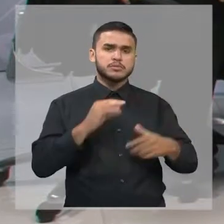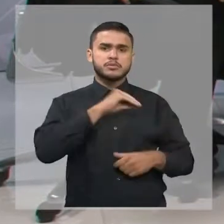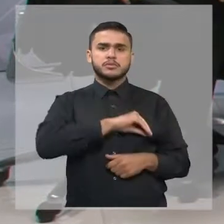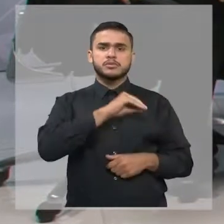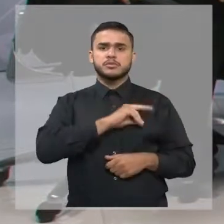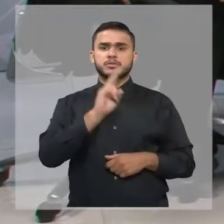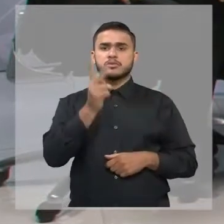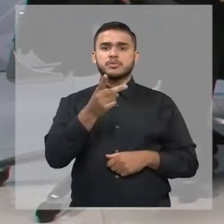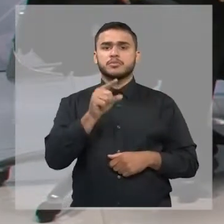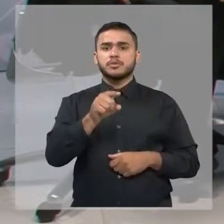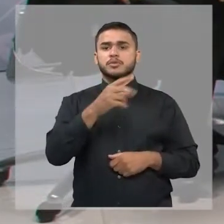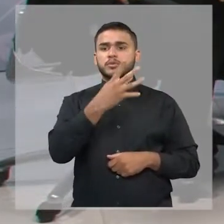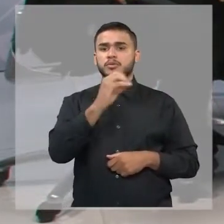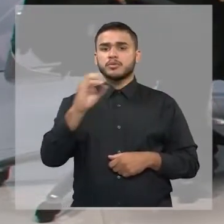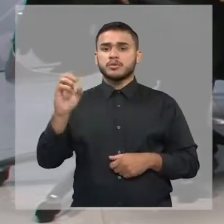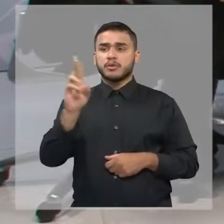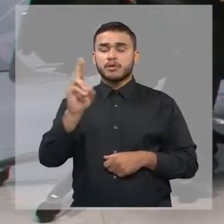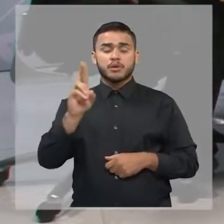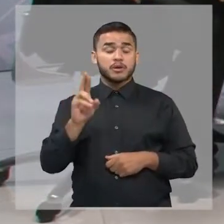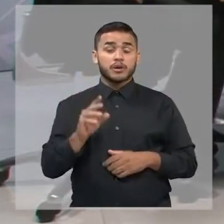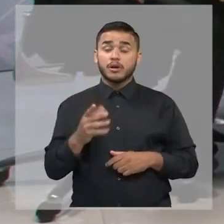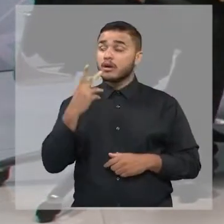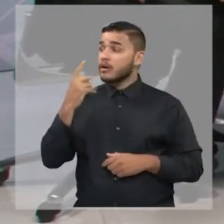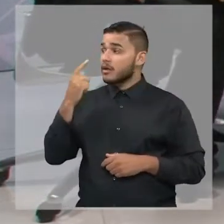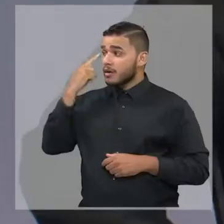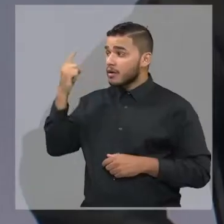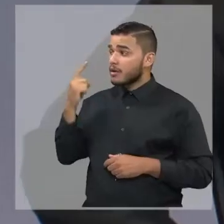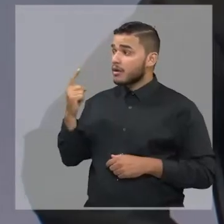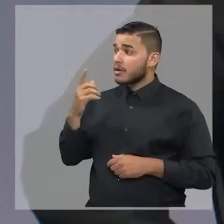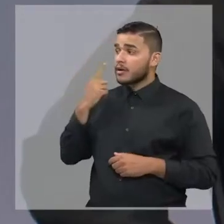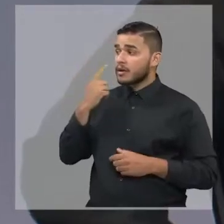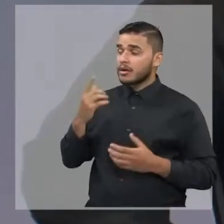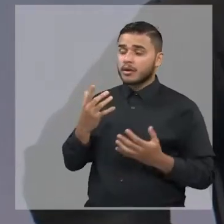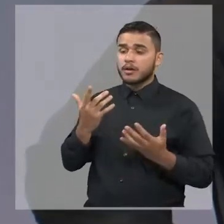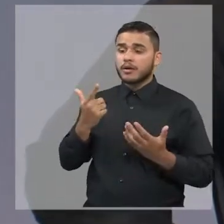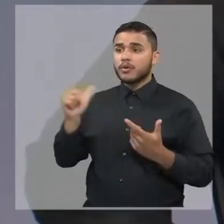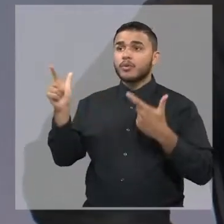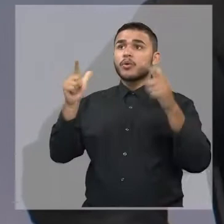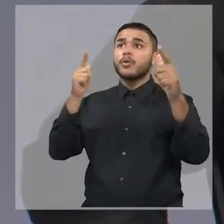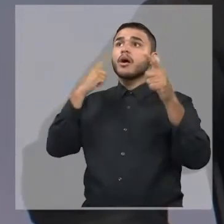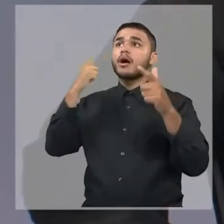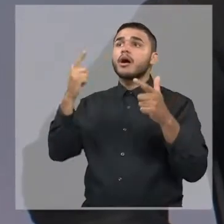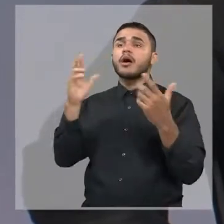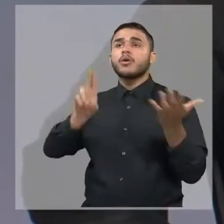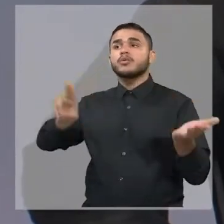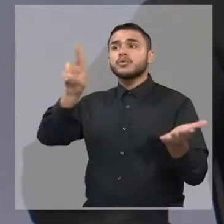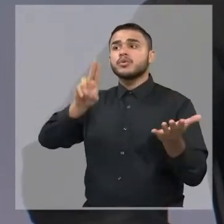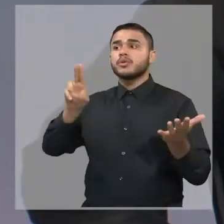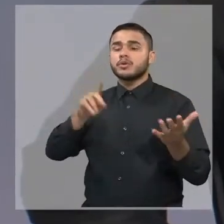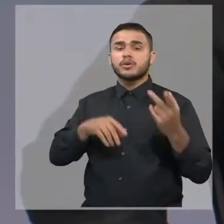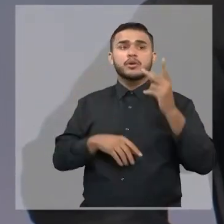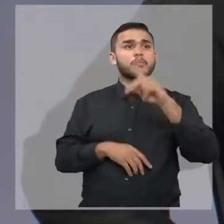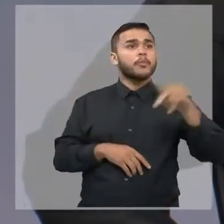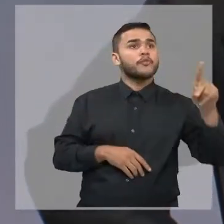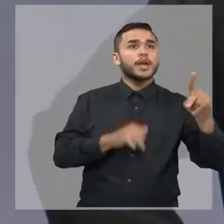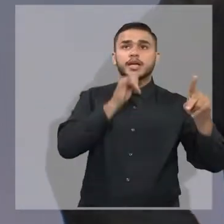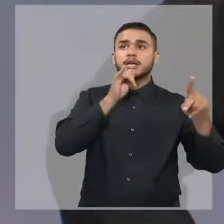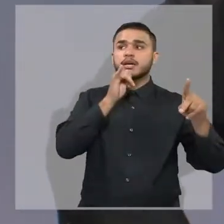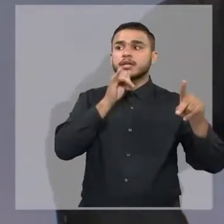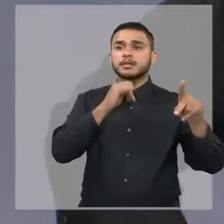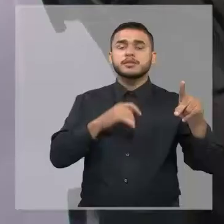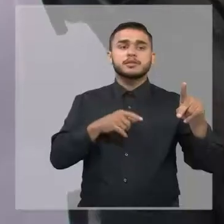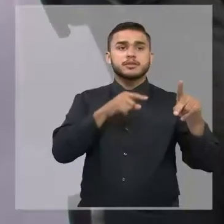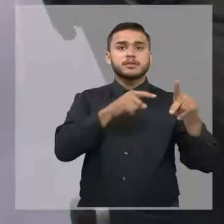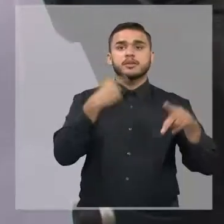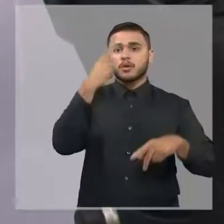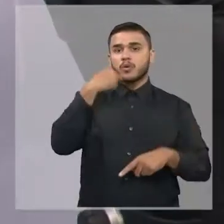você está falando da universidade. Isso aí Na isso universidade aí é retórica, na mas. universidade privada alguém ganha. Você quer comparar um professor que trabalha